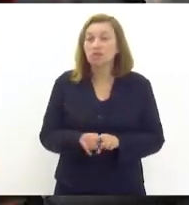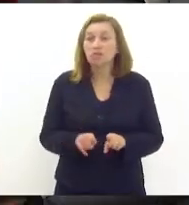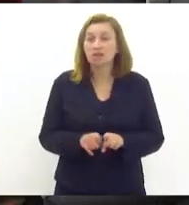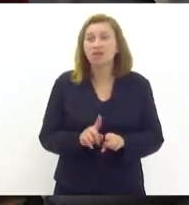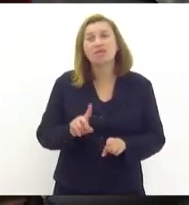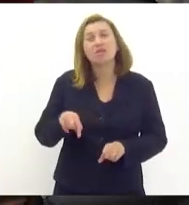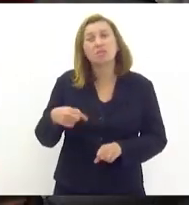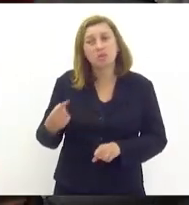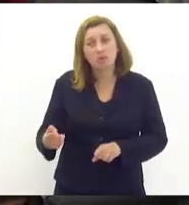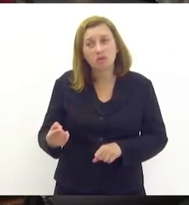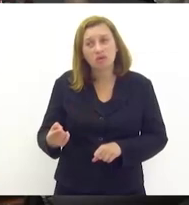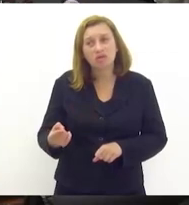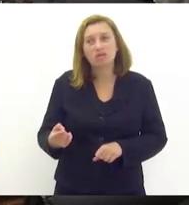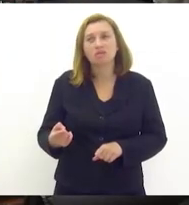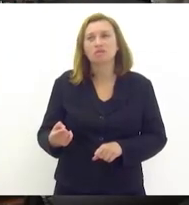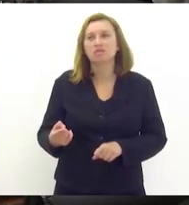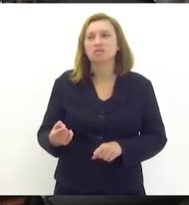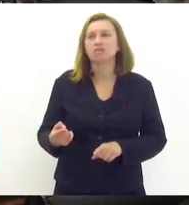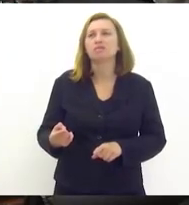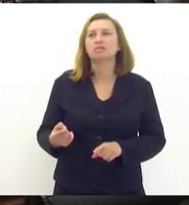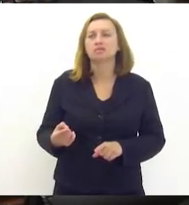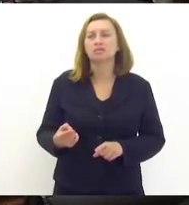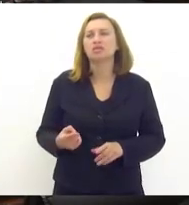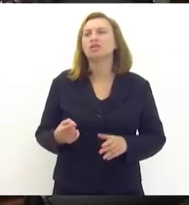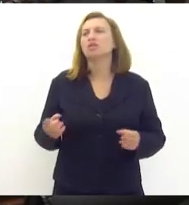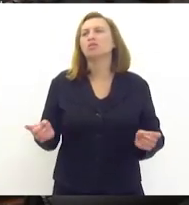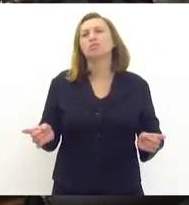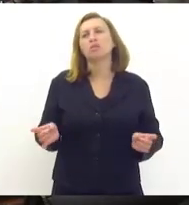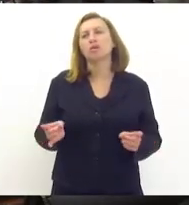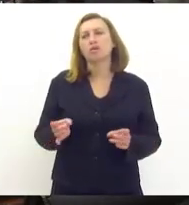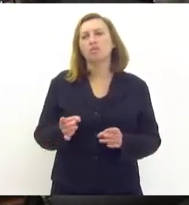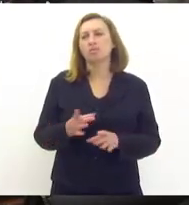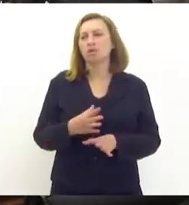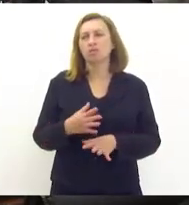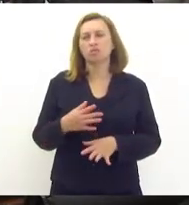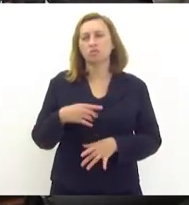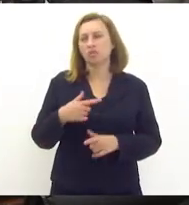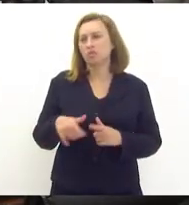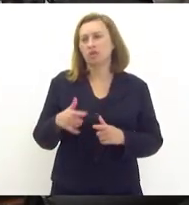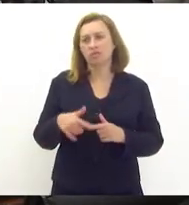Ah então tá ótimo Então tá resolvido o meu problema